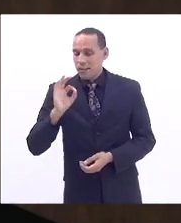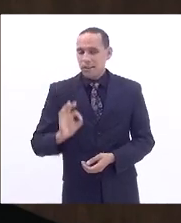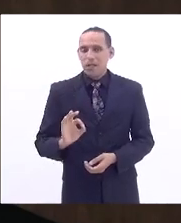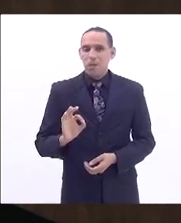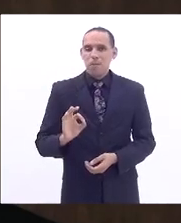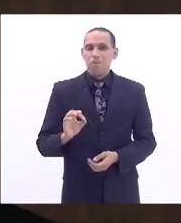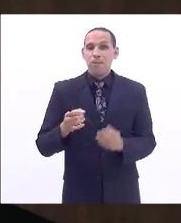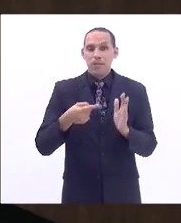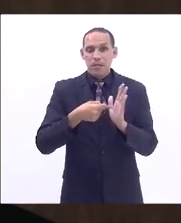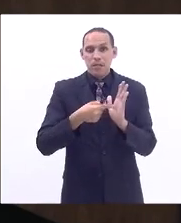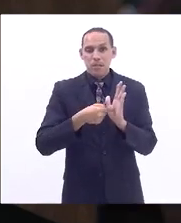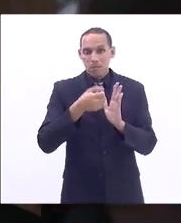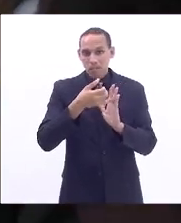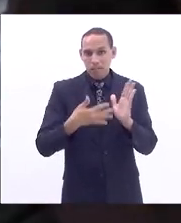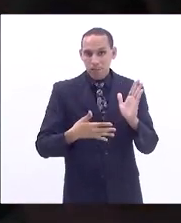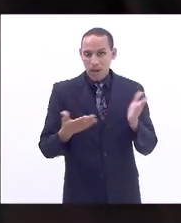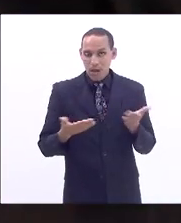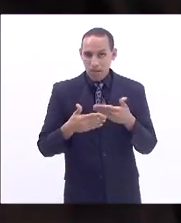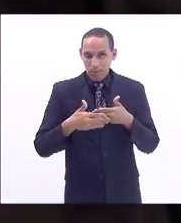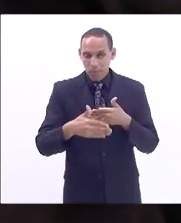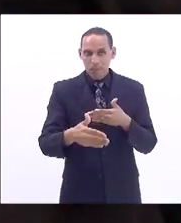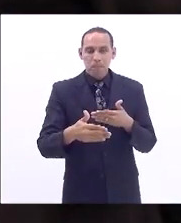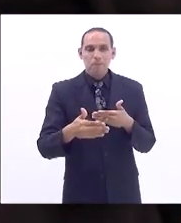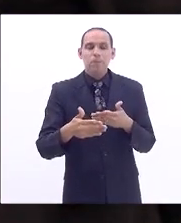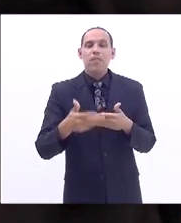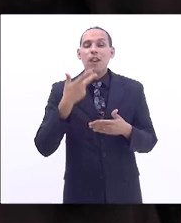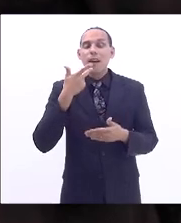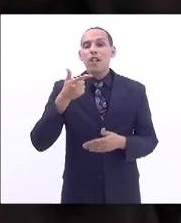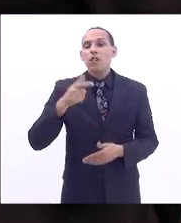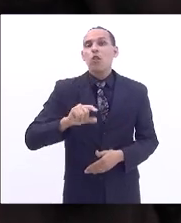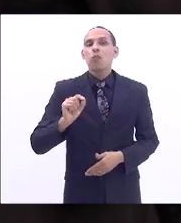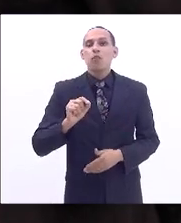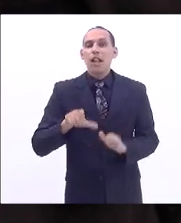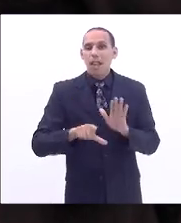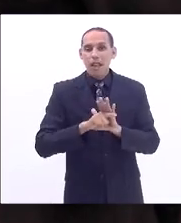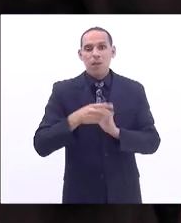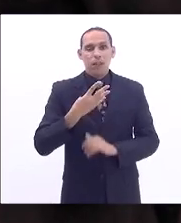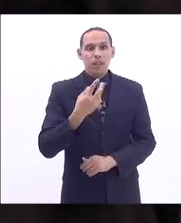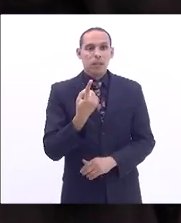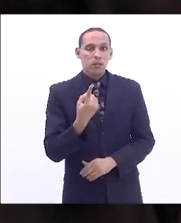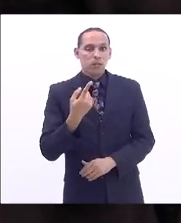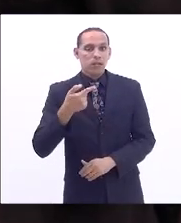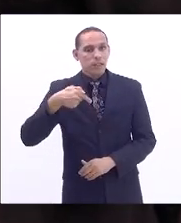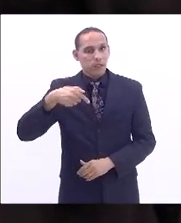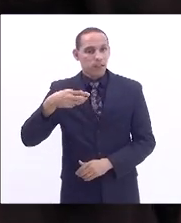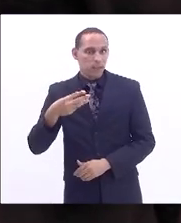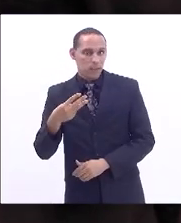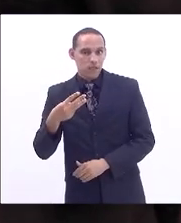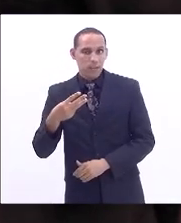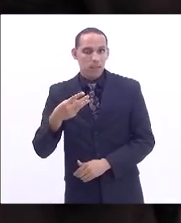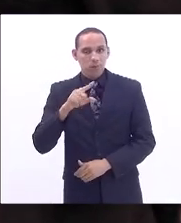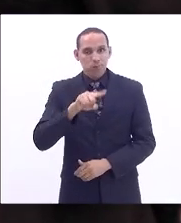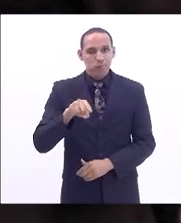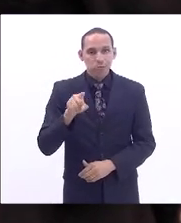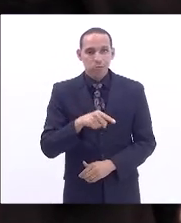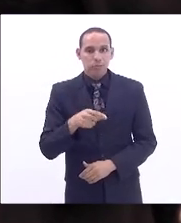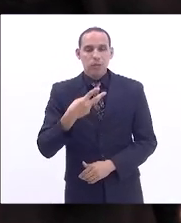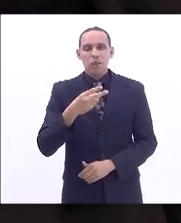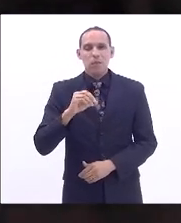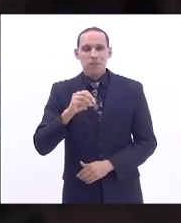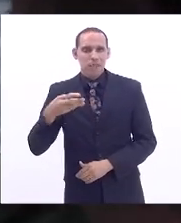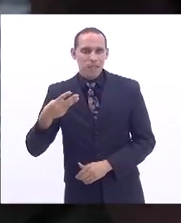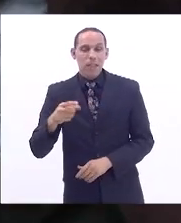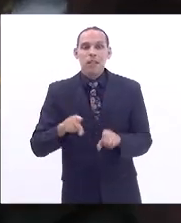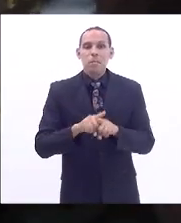com a seguinte redação aí repete que fica revogada a lei 4173 de 2013 o